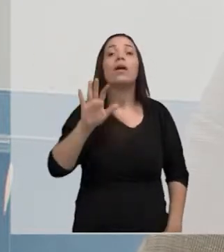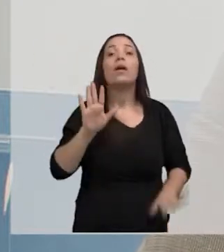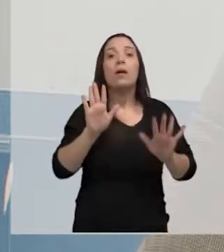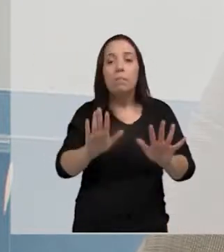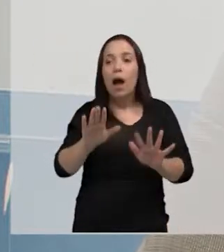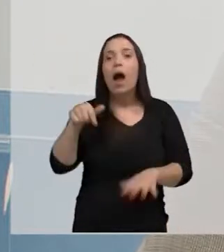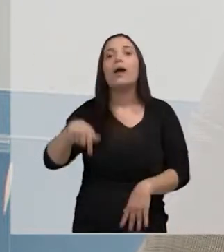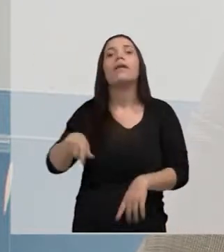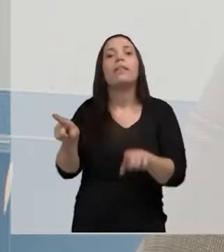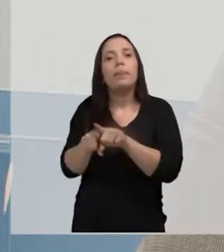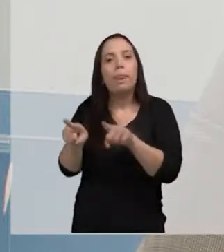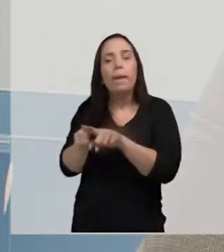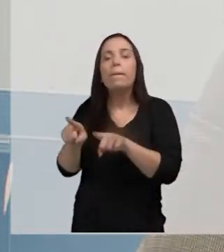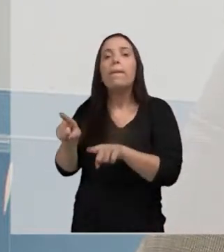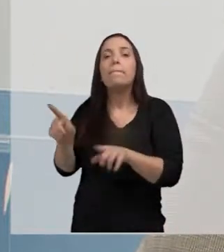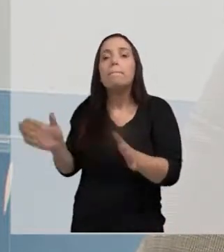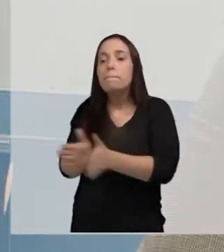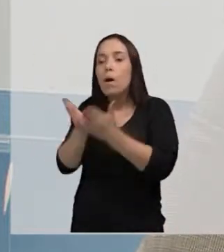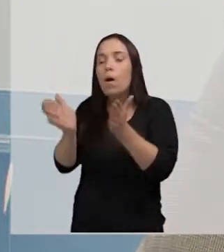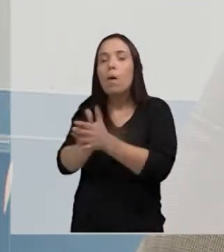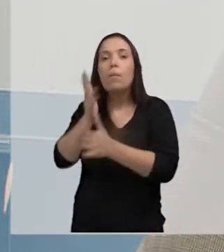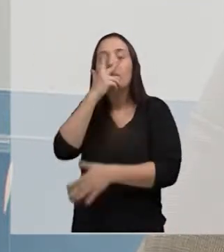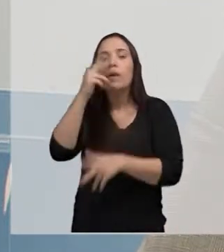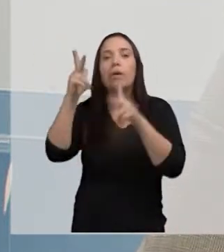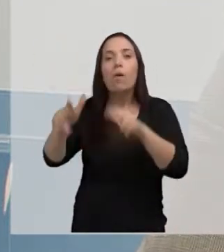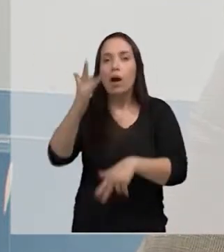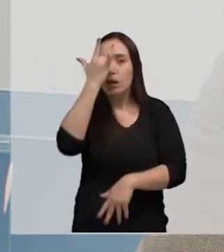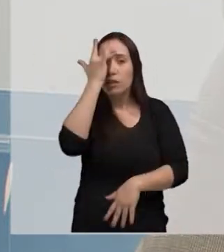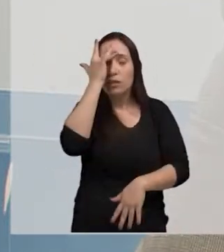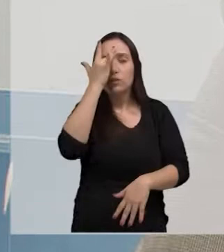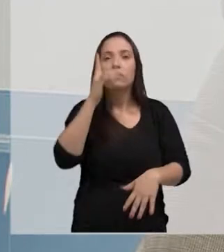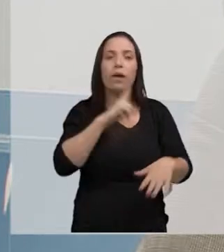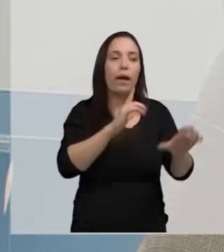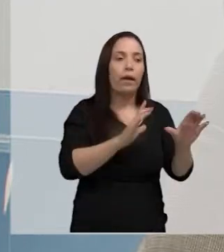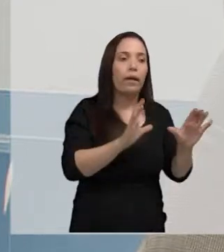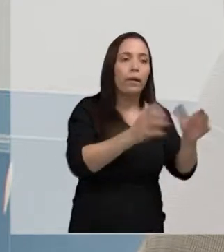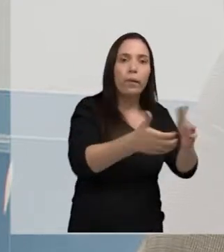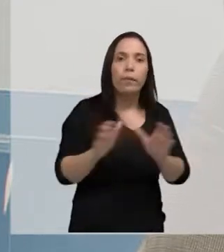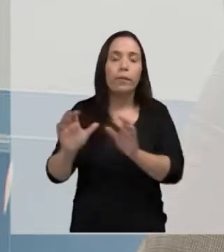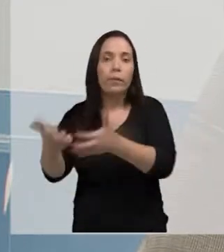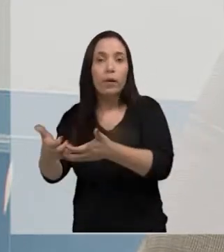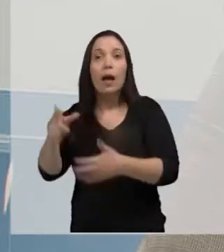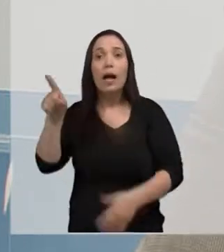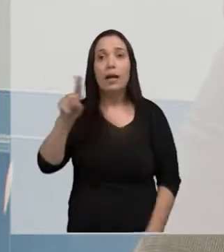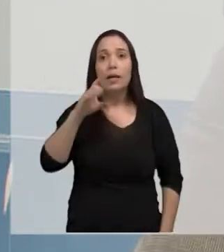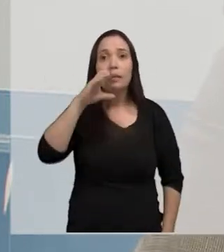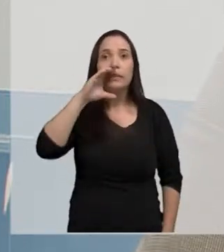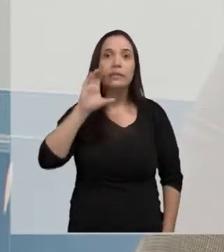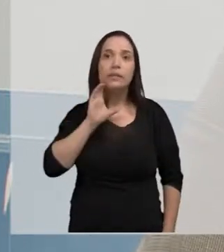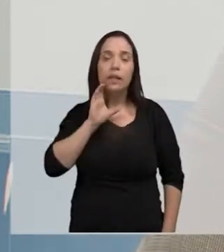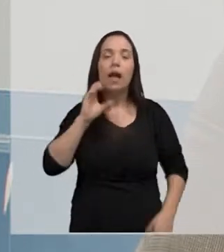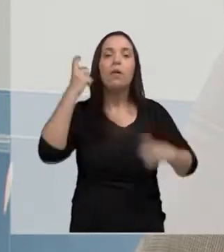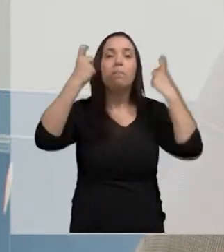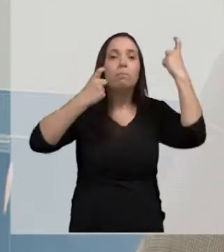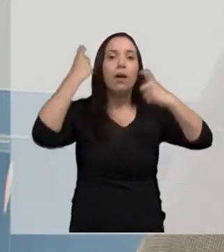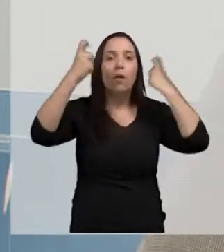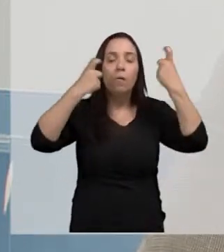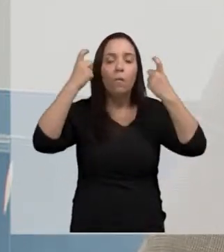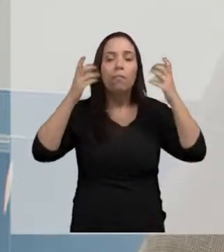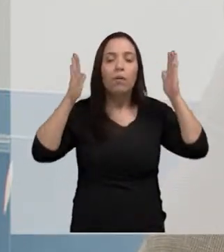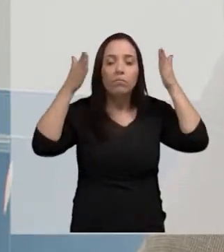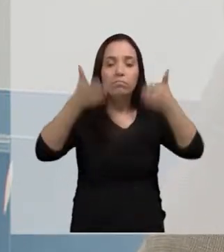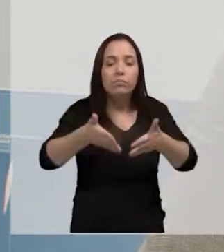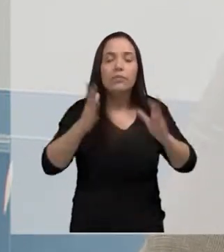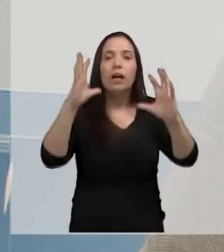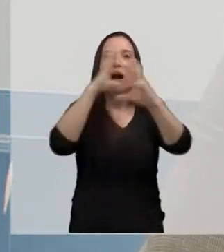igual da Índia. Então nós temos esse problema aqui. E o Célio Studat, ele aposta numa coisa, na preocupação com os